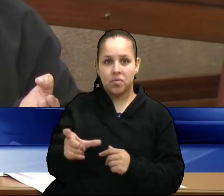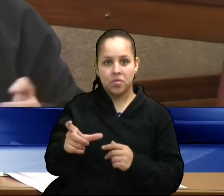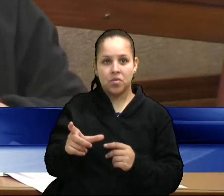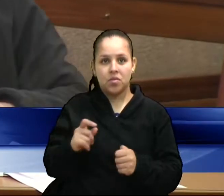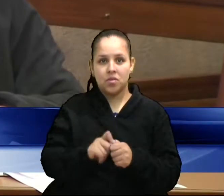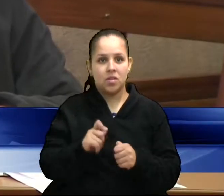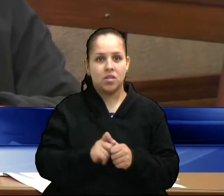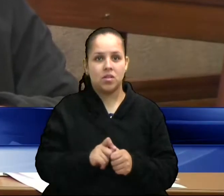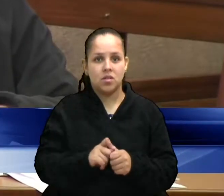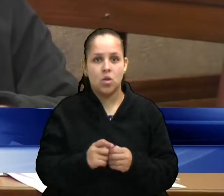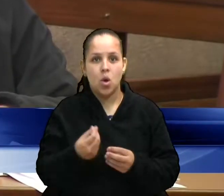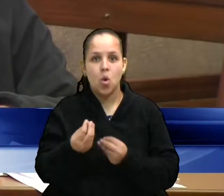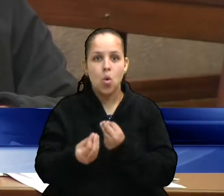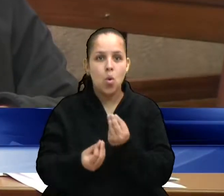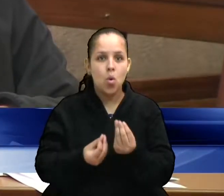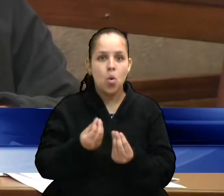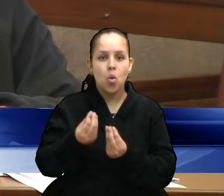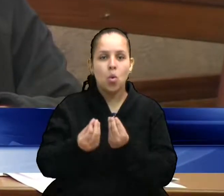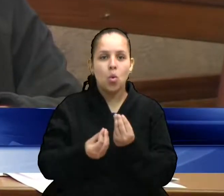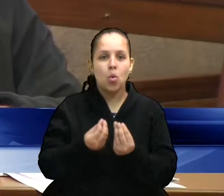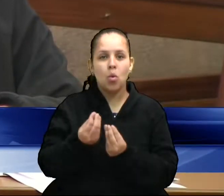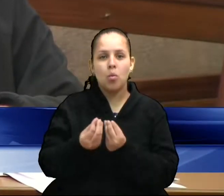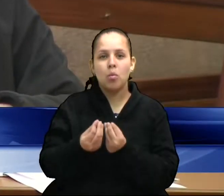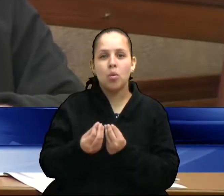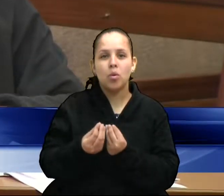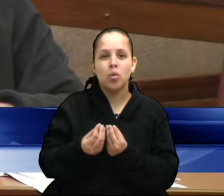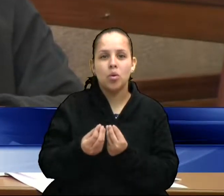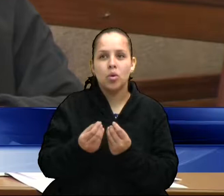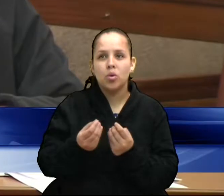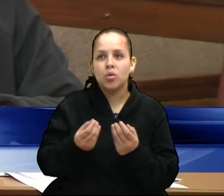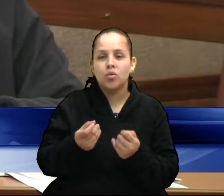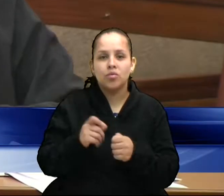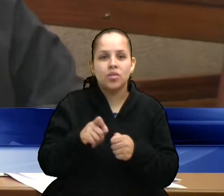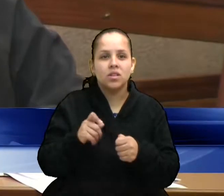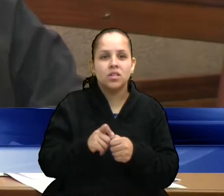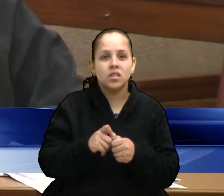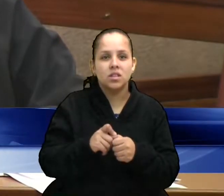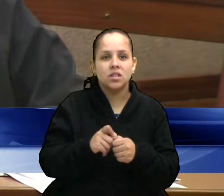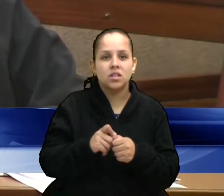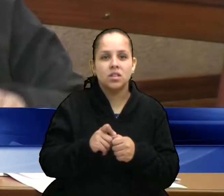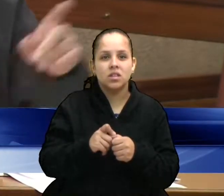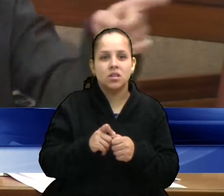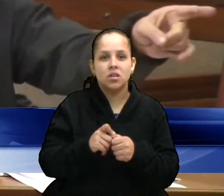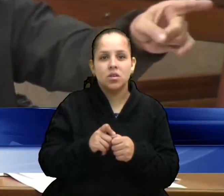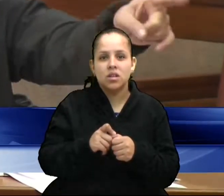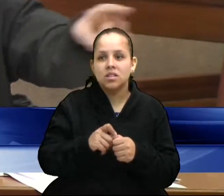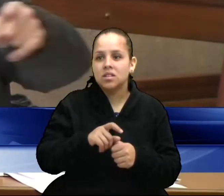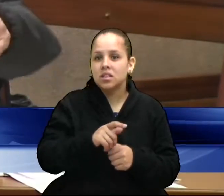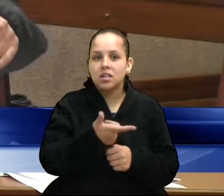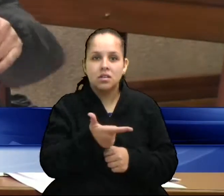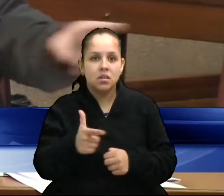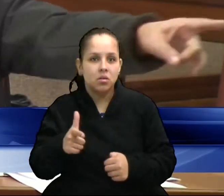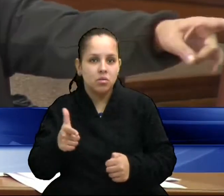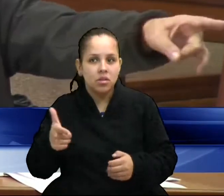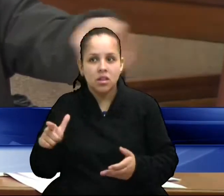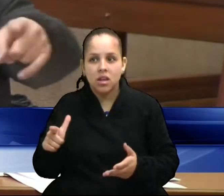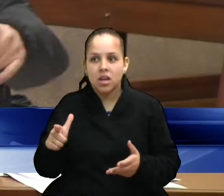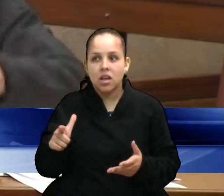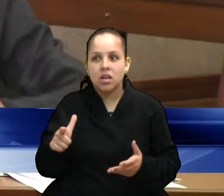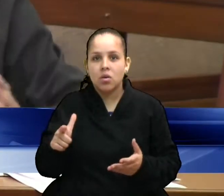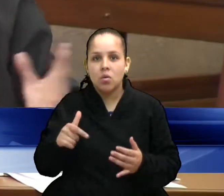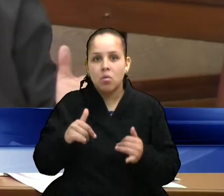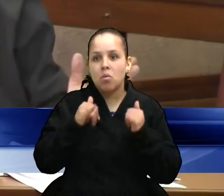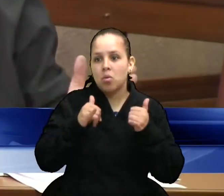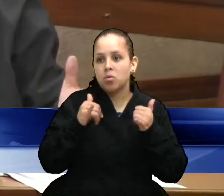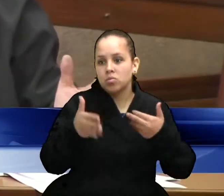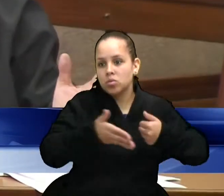como é que vai ficar a questão da frota reserva? se vai ser cada um vai ter que ter um carro